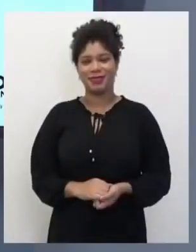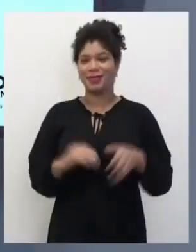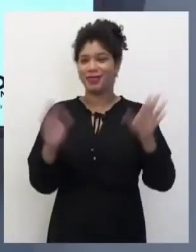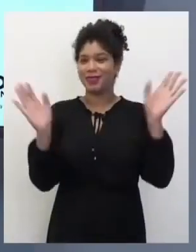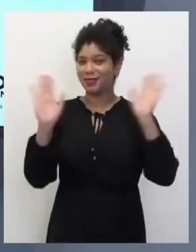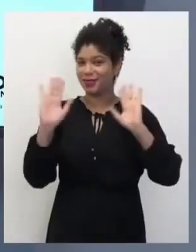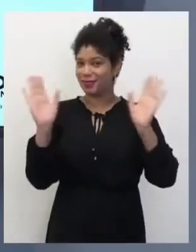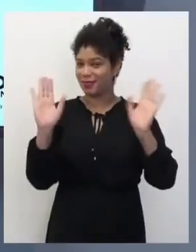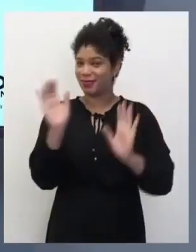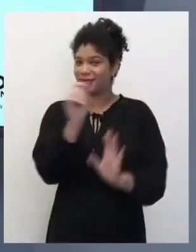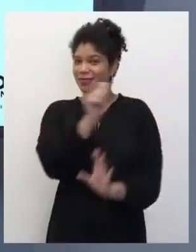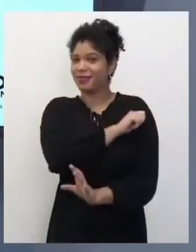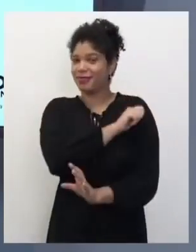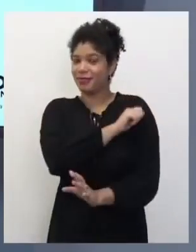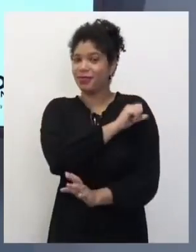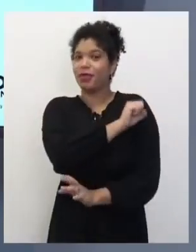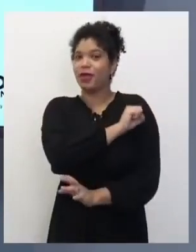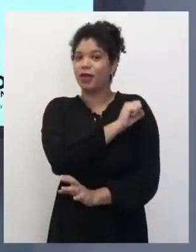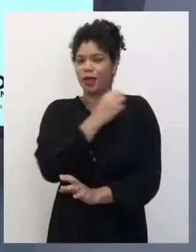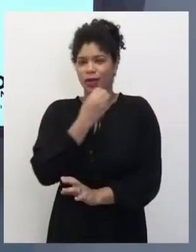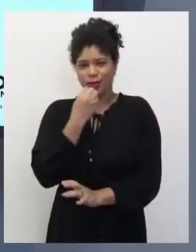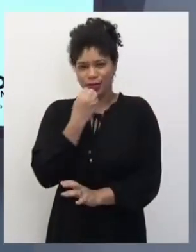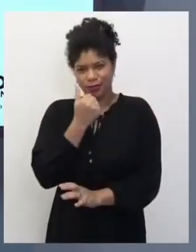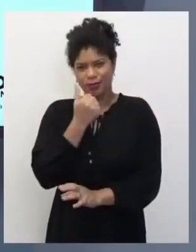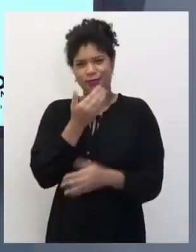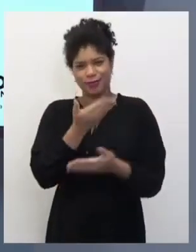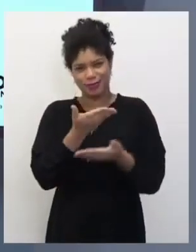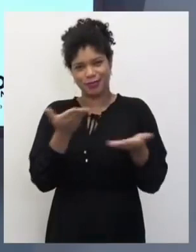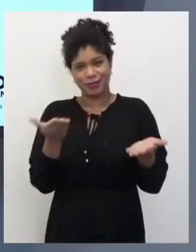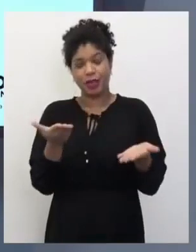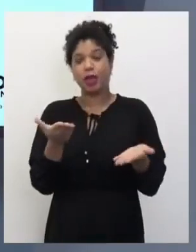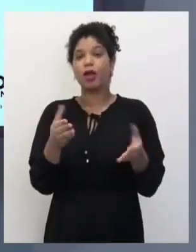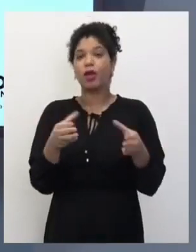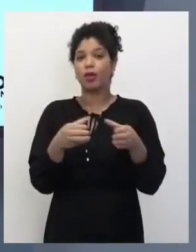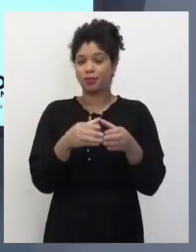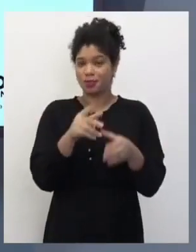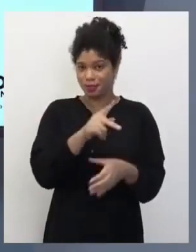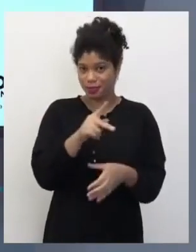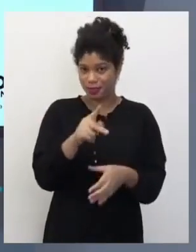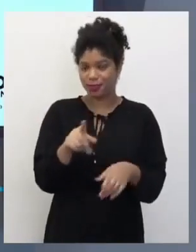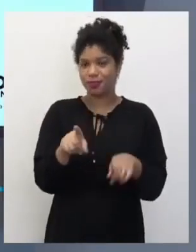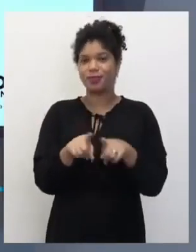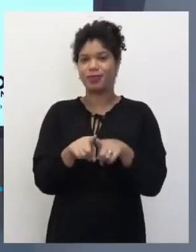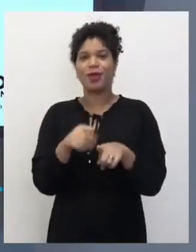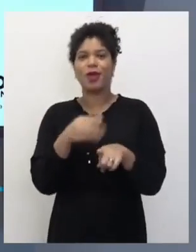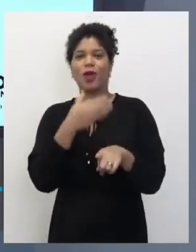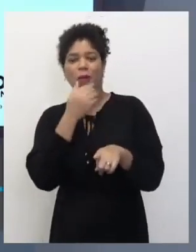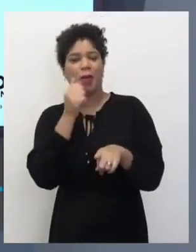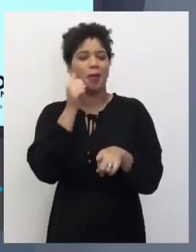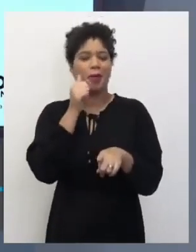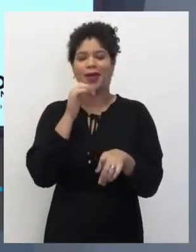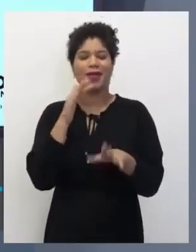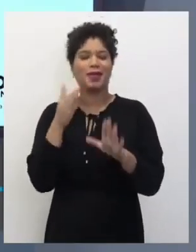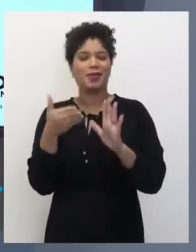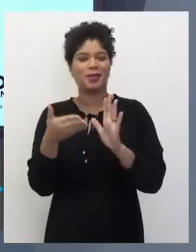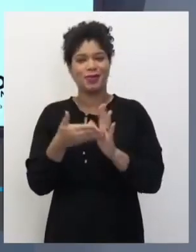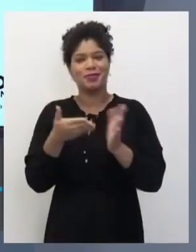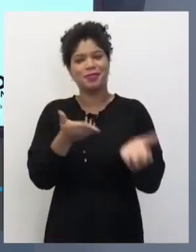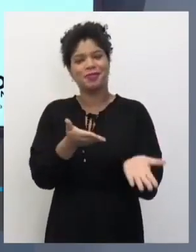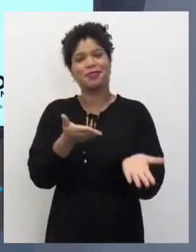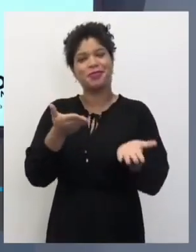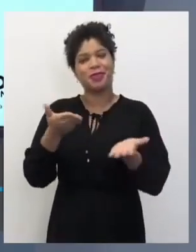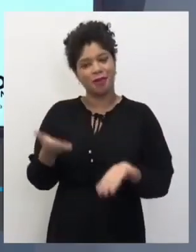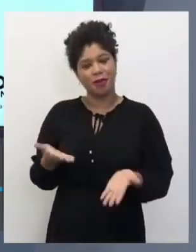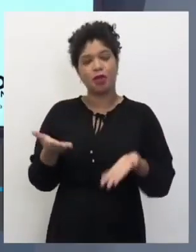Olá, alunos do 8º ano, tudo bem com vocês? Professores e professoras também que nos acompanham, sejam bem-vindos para mais uma aula de